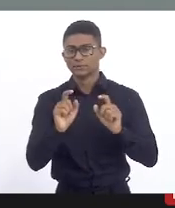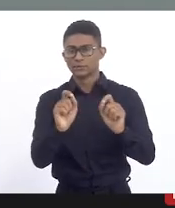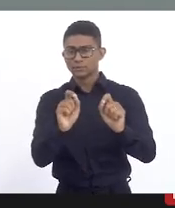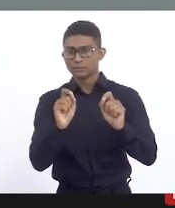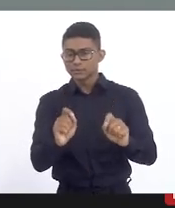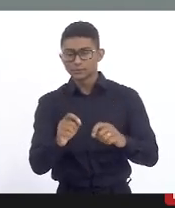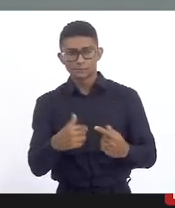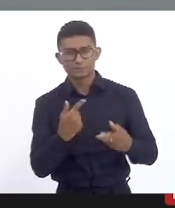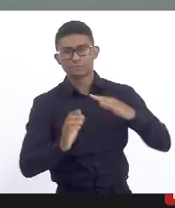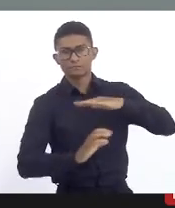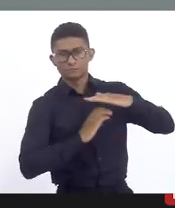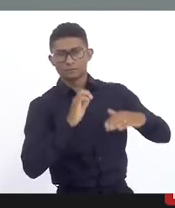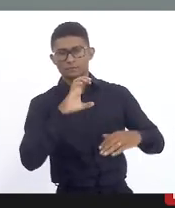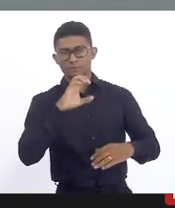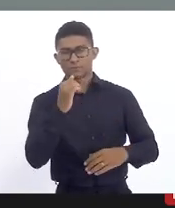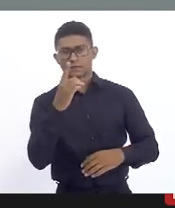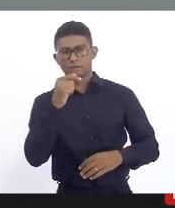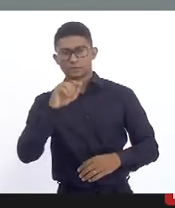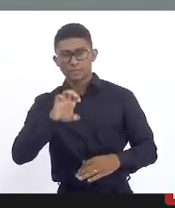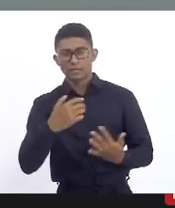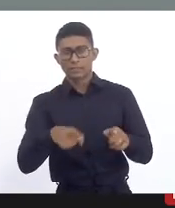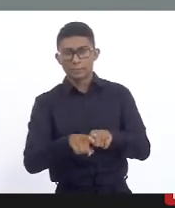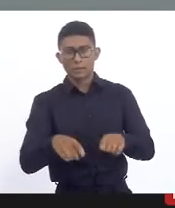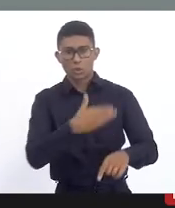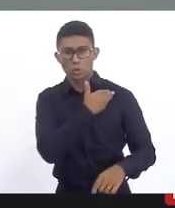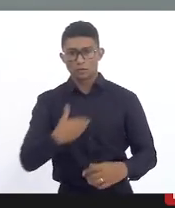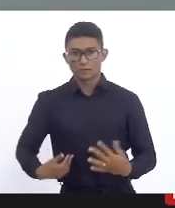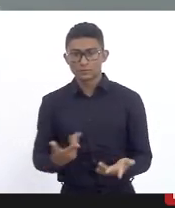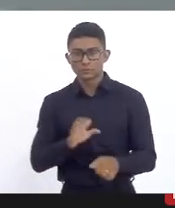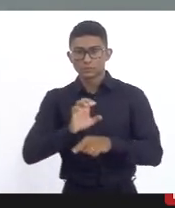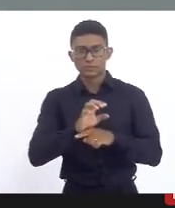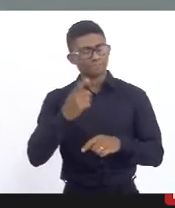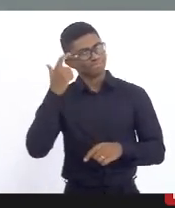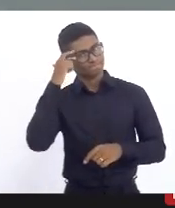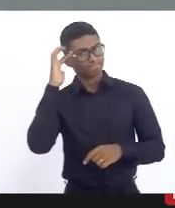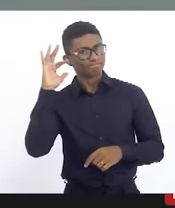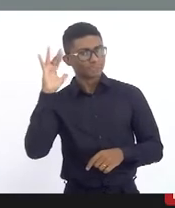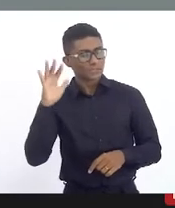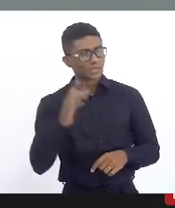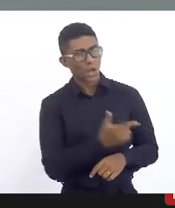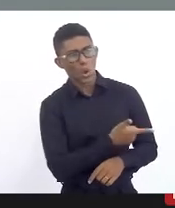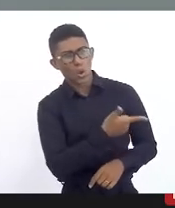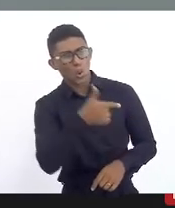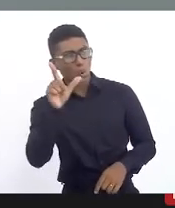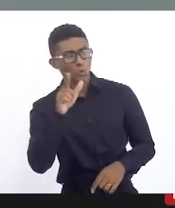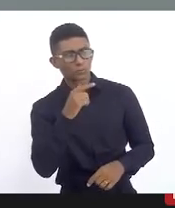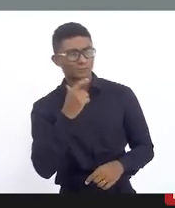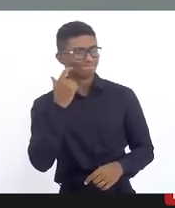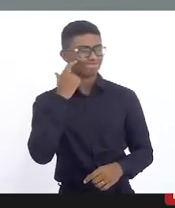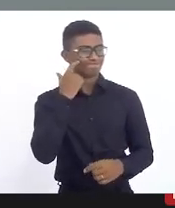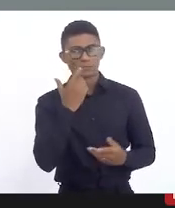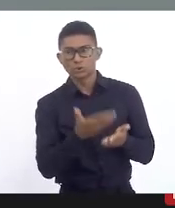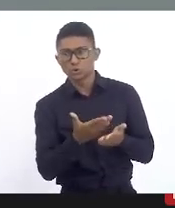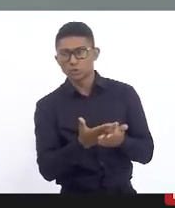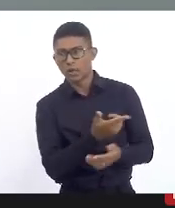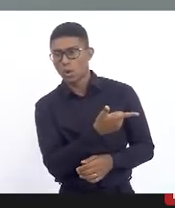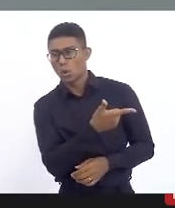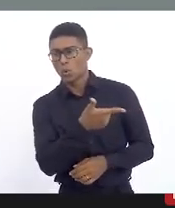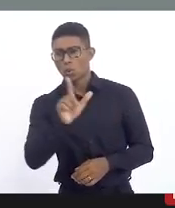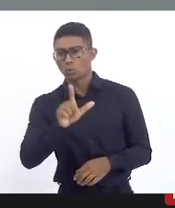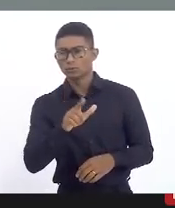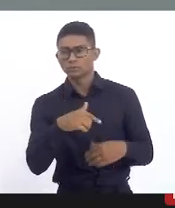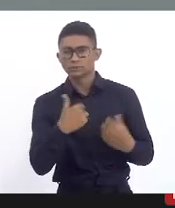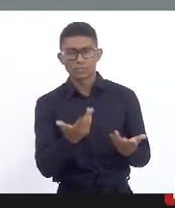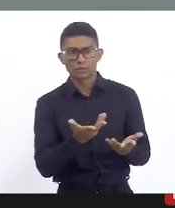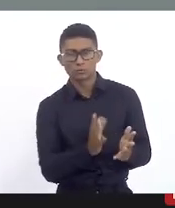a SEDAE e o governo do estado analisassem uma outra alternativa de implantar, em vez de plantar